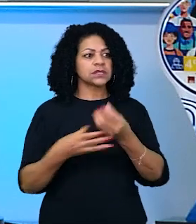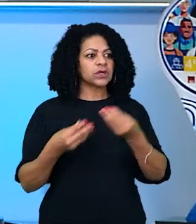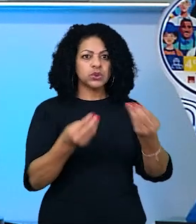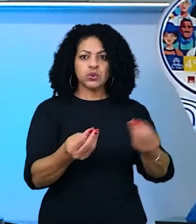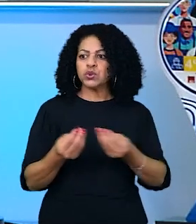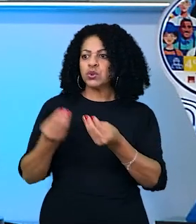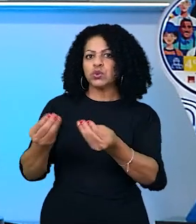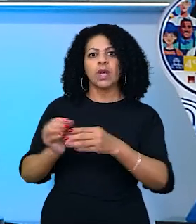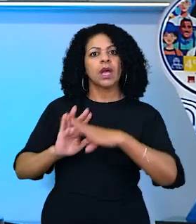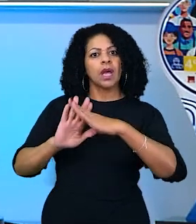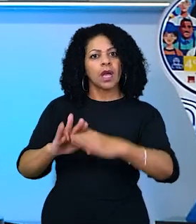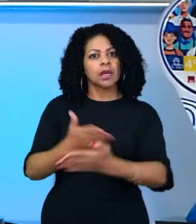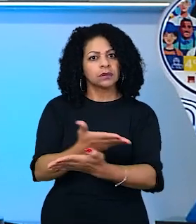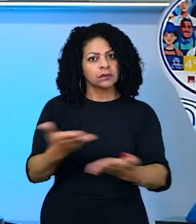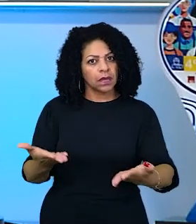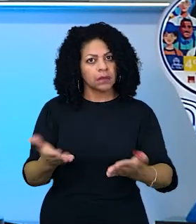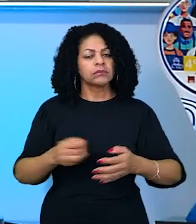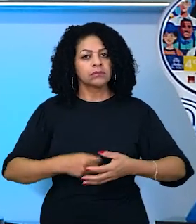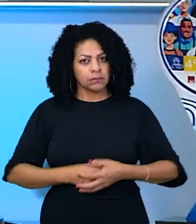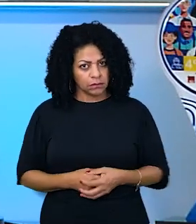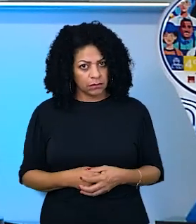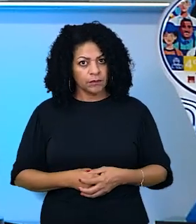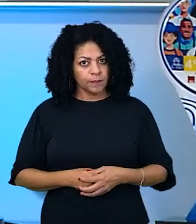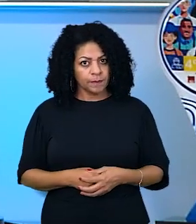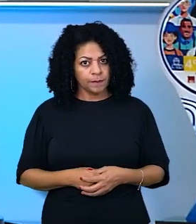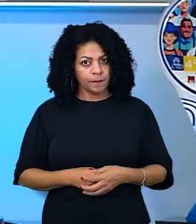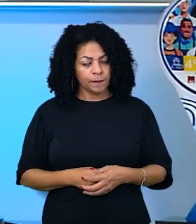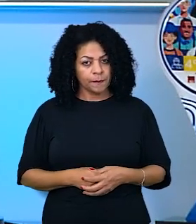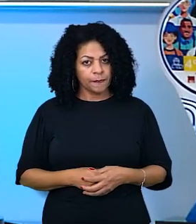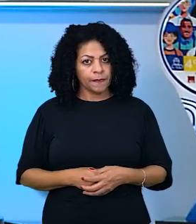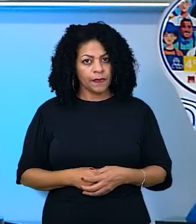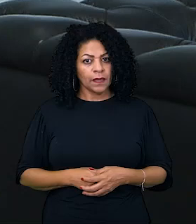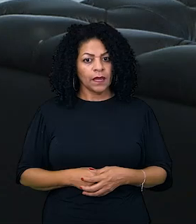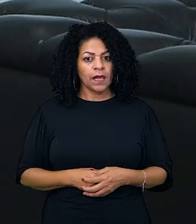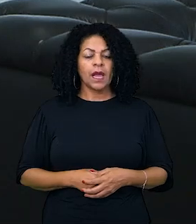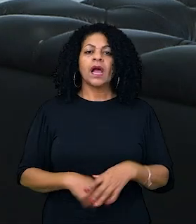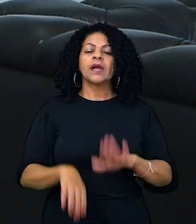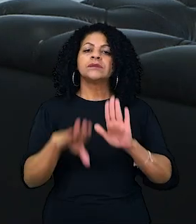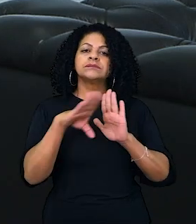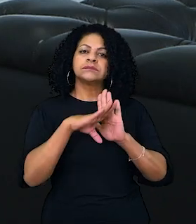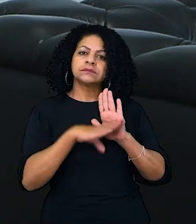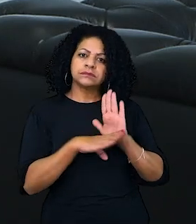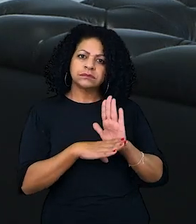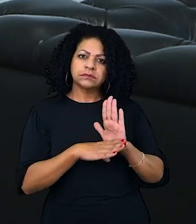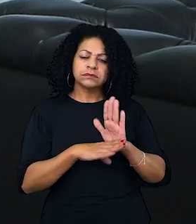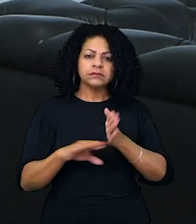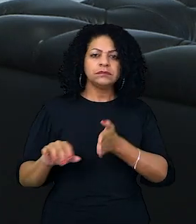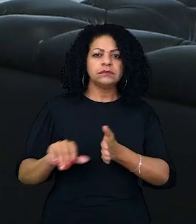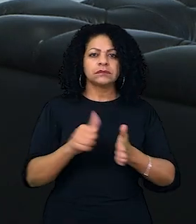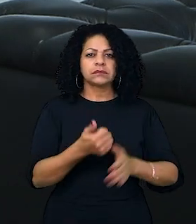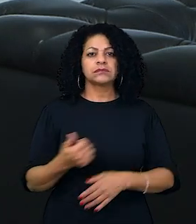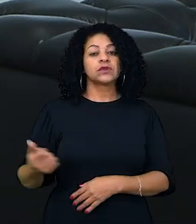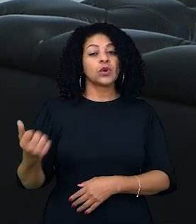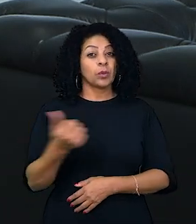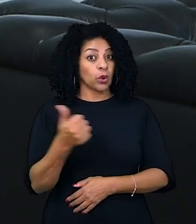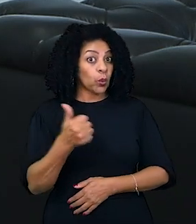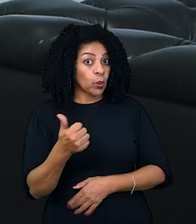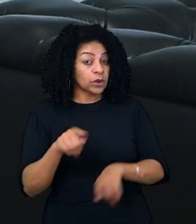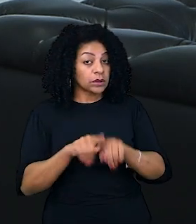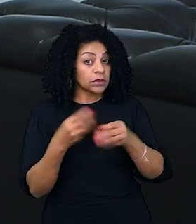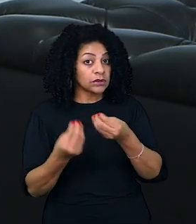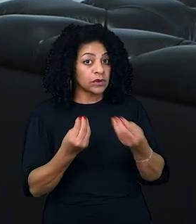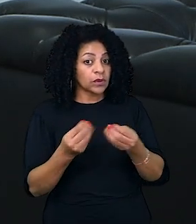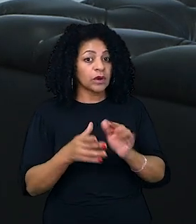que aquele trabalho prossiga, é um trabalho que também se espraia para o Estado e para o município. A norma regulamentadora número 1, que traz